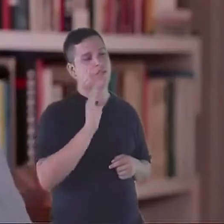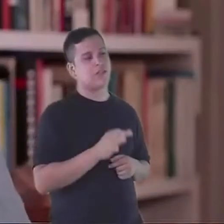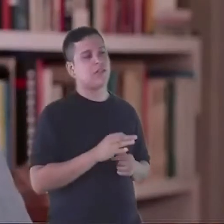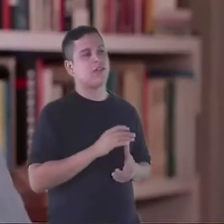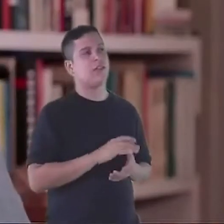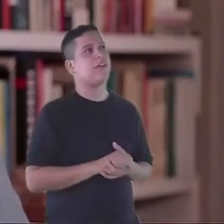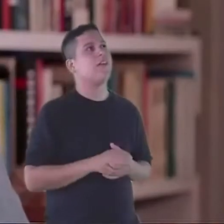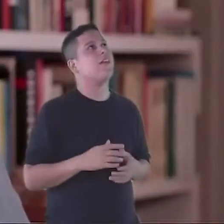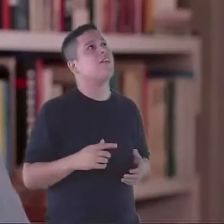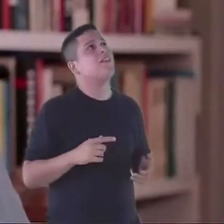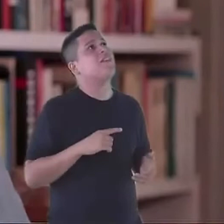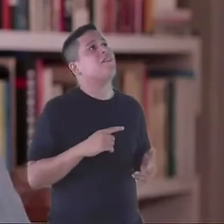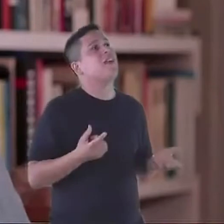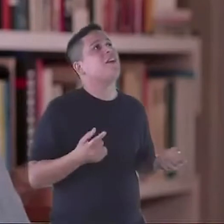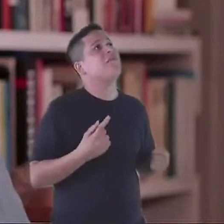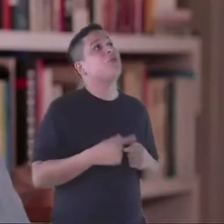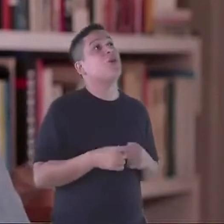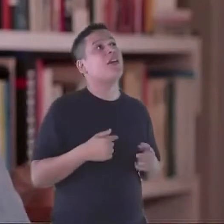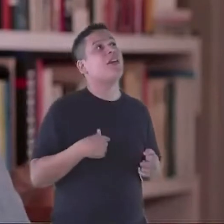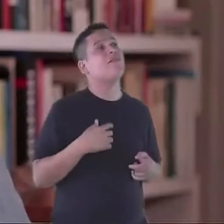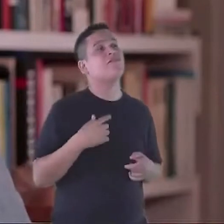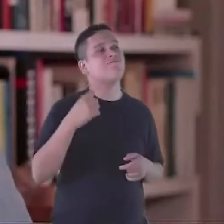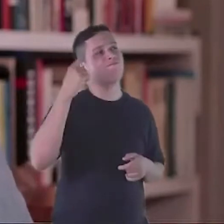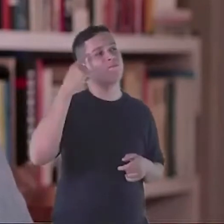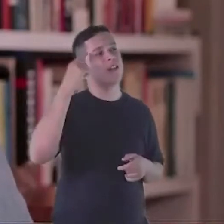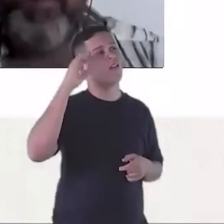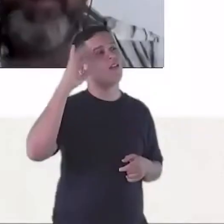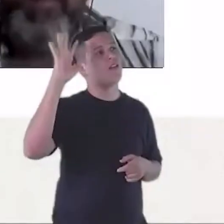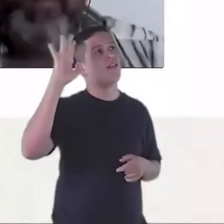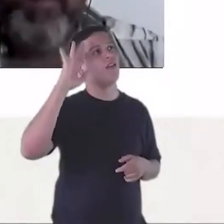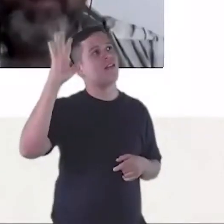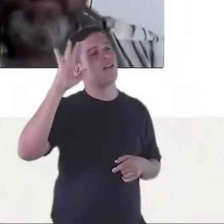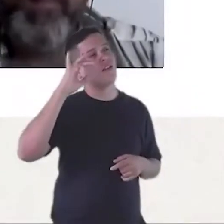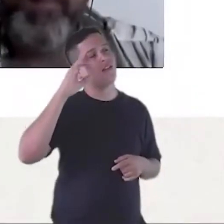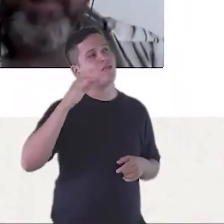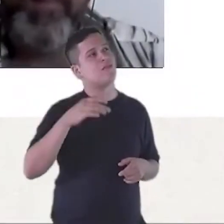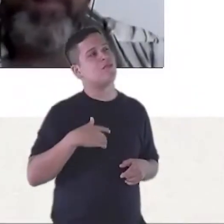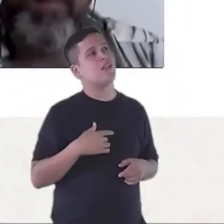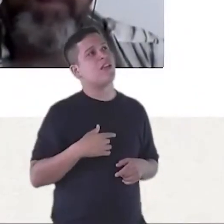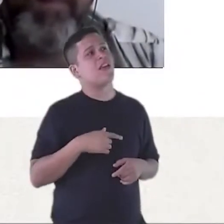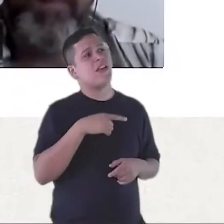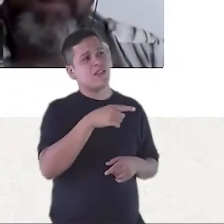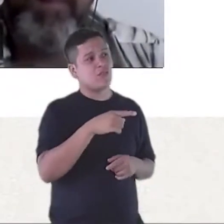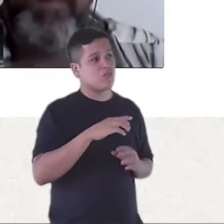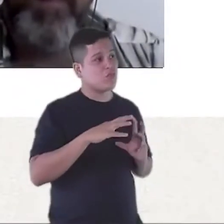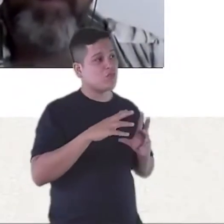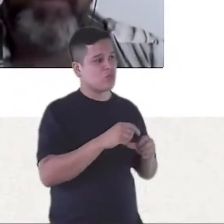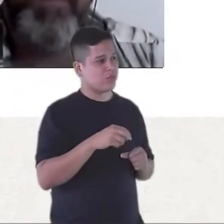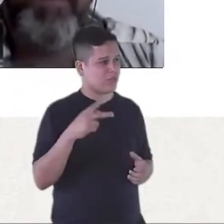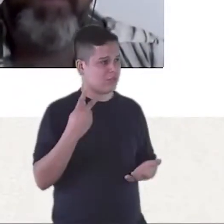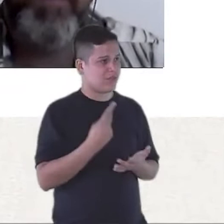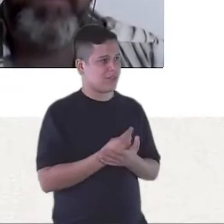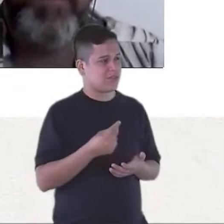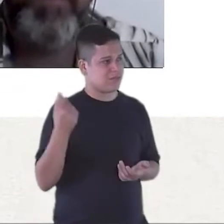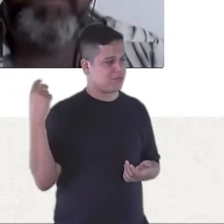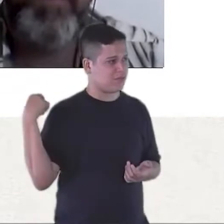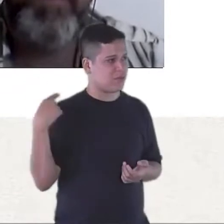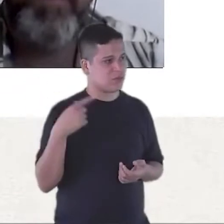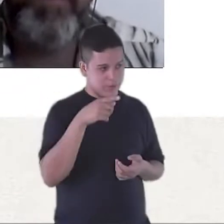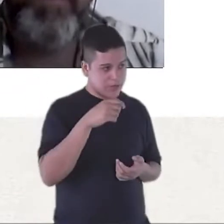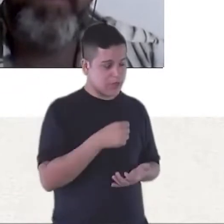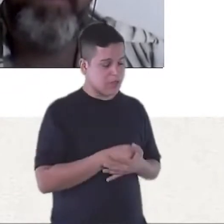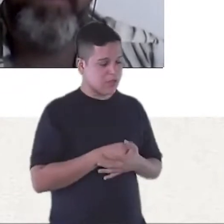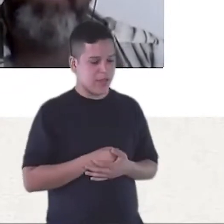foi. Eu fico imaginando assim, refazendo a pergunta: essas memórias que, de certa forma, te tornaram